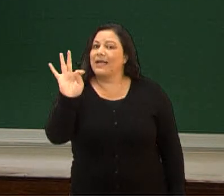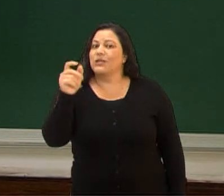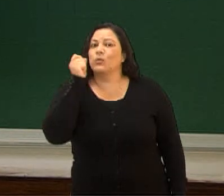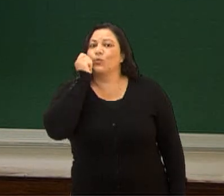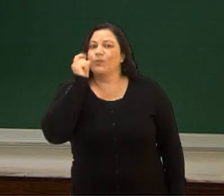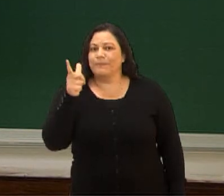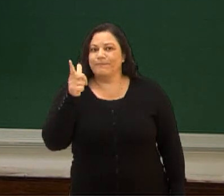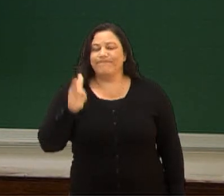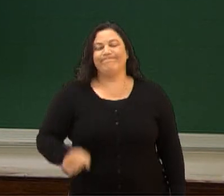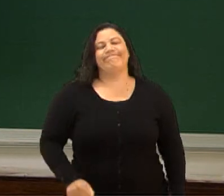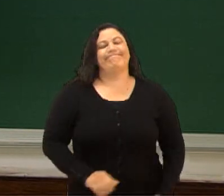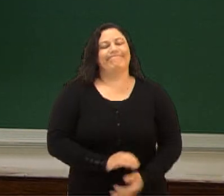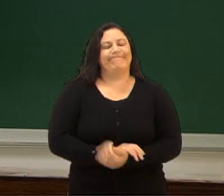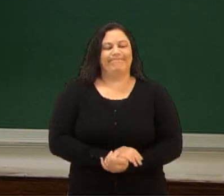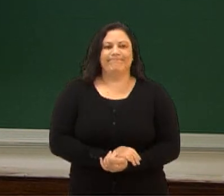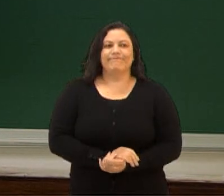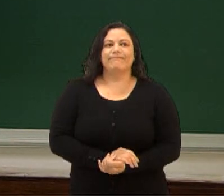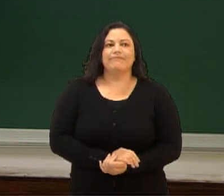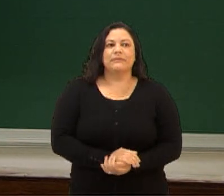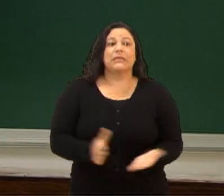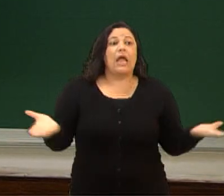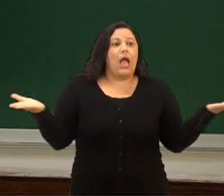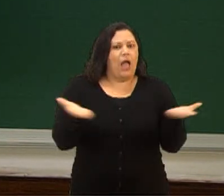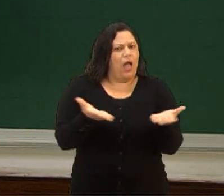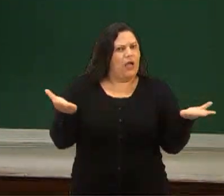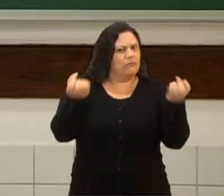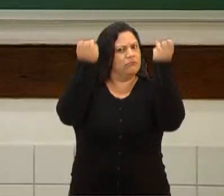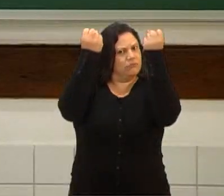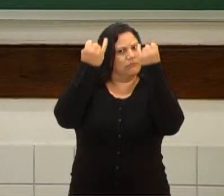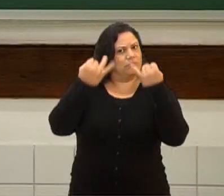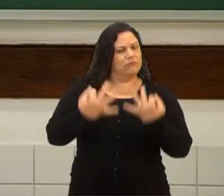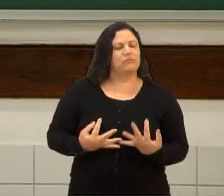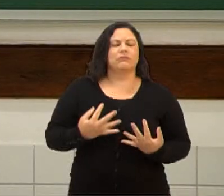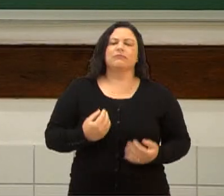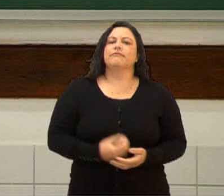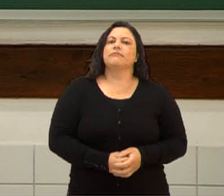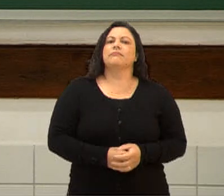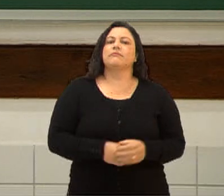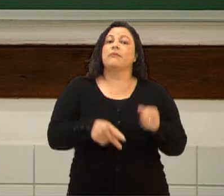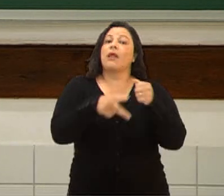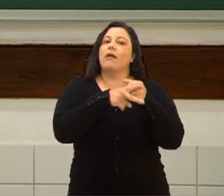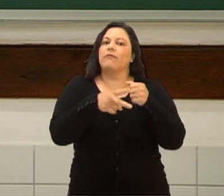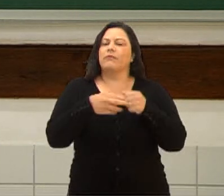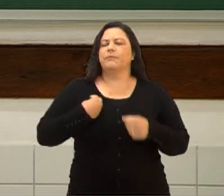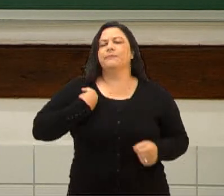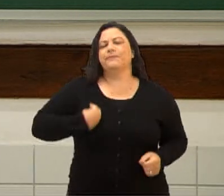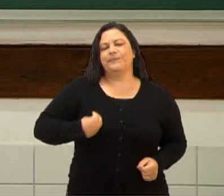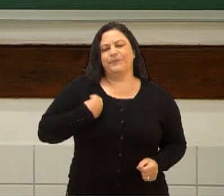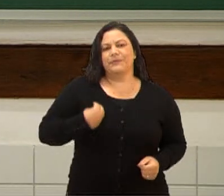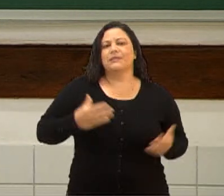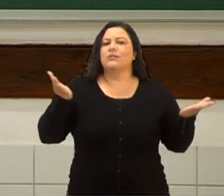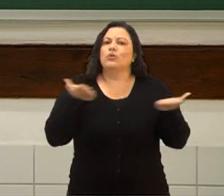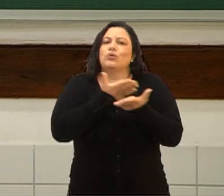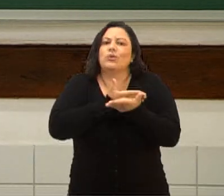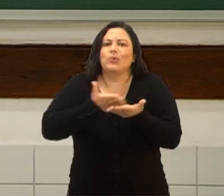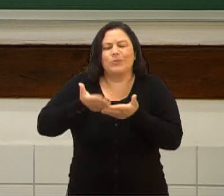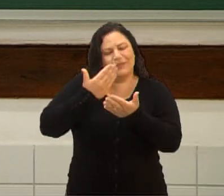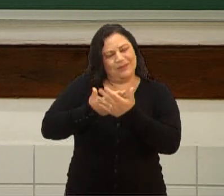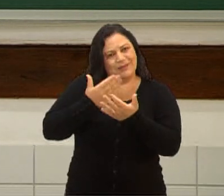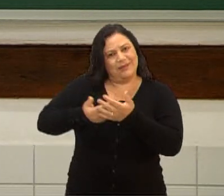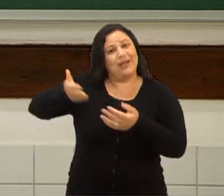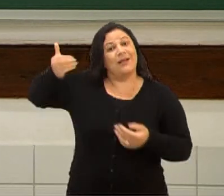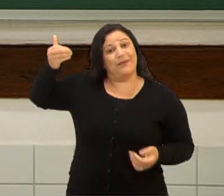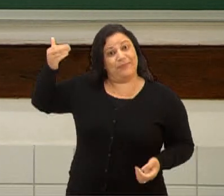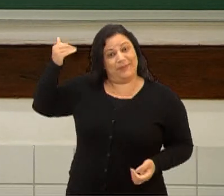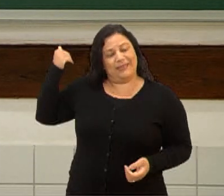vidas. Agora nós vamos falar um pouquinho do present perfect, que nós já começamos a aula passada. A aula passada nós vimos